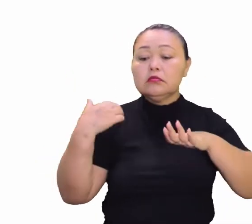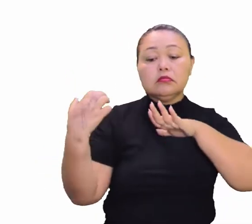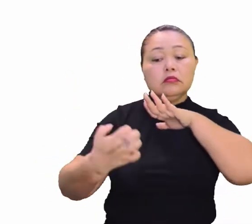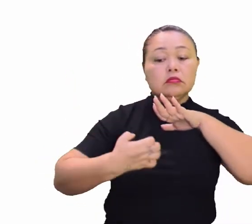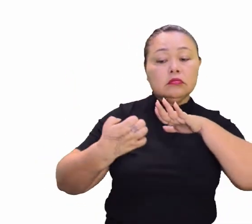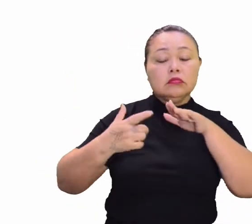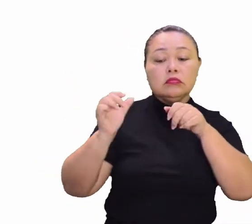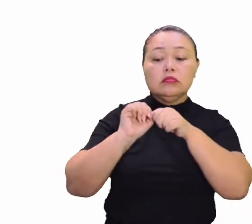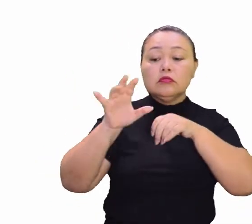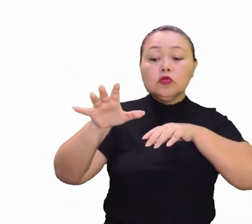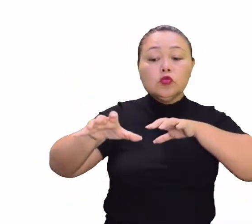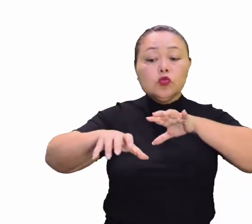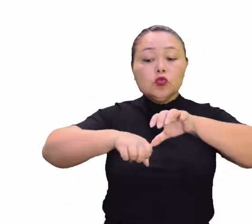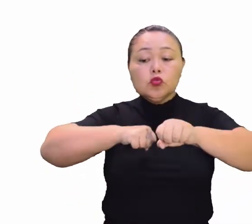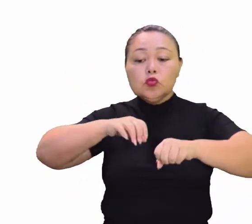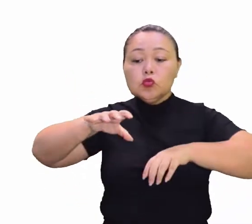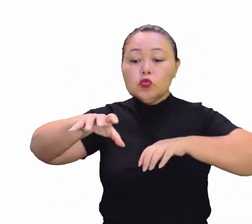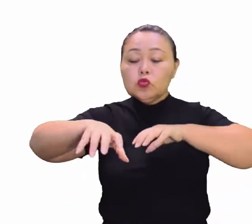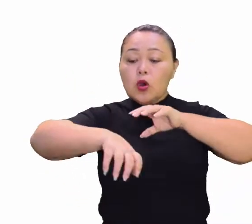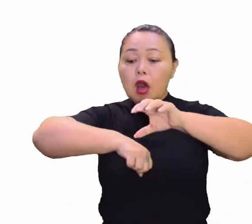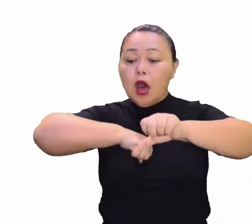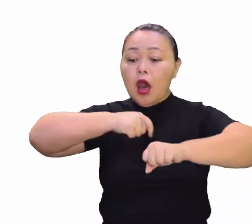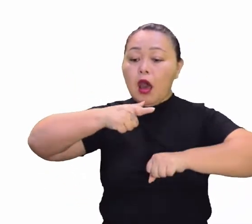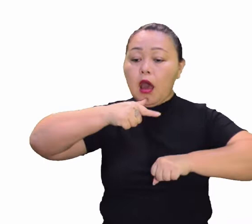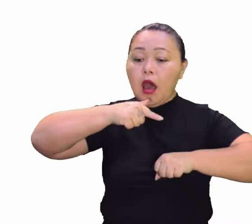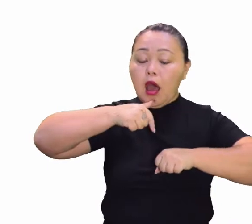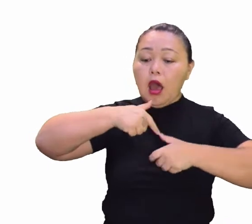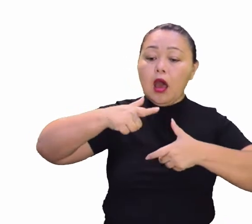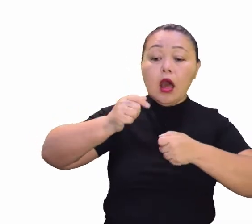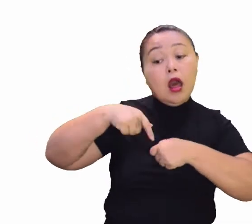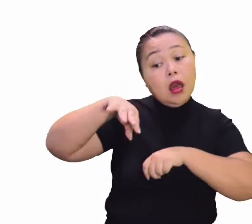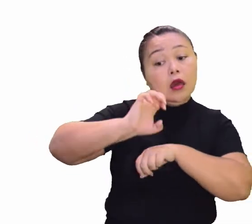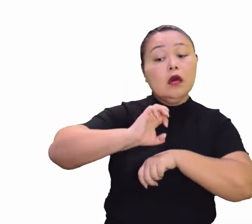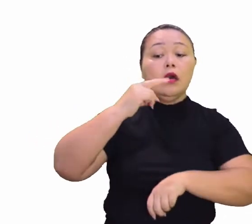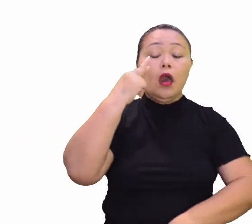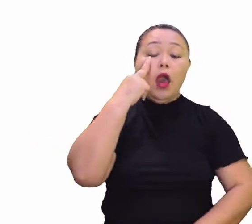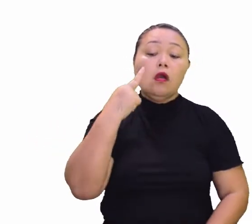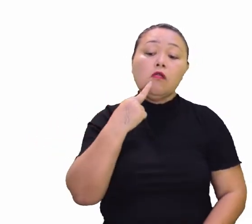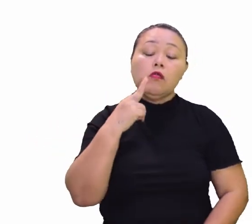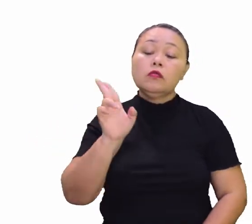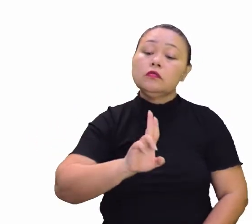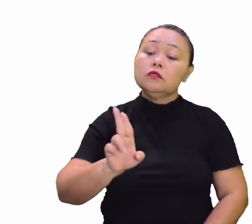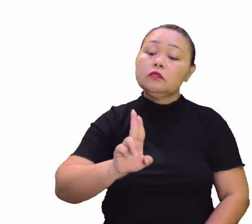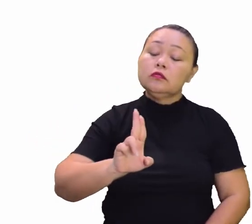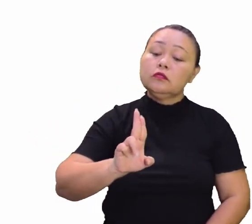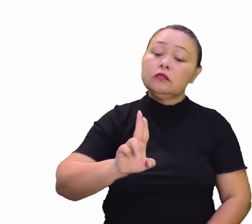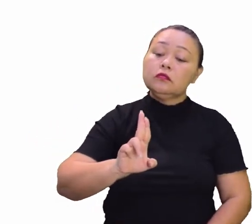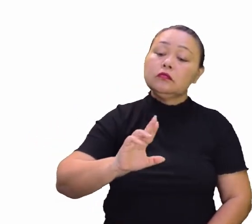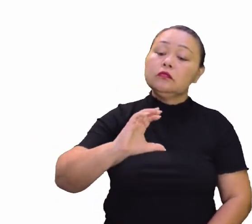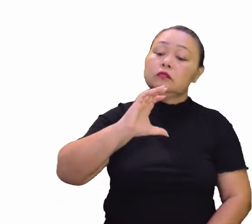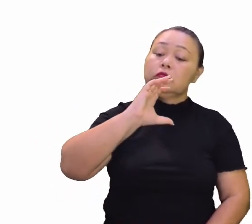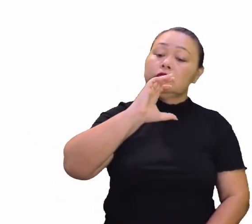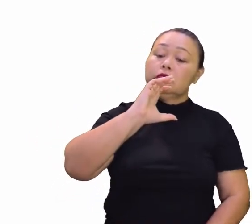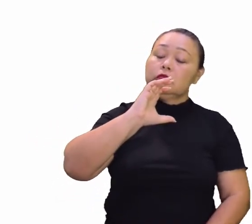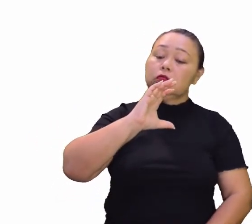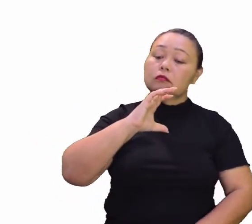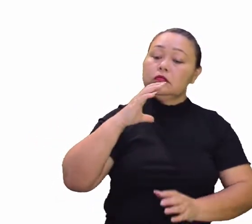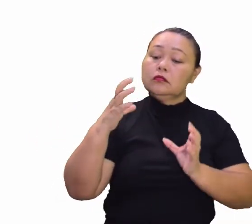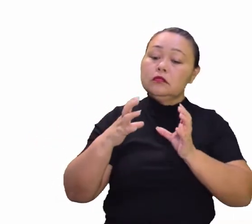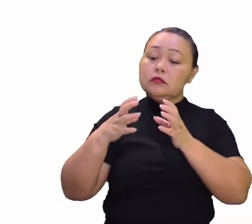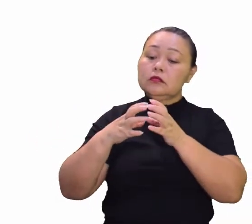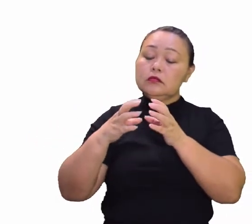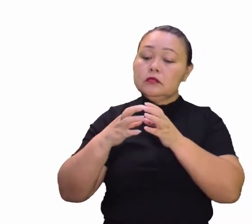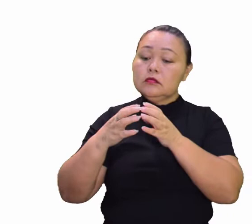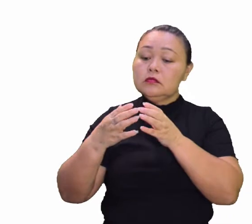Isso através das captações de água, que no caso de Rondônia, chama-se Companhia